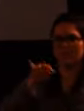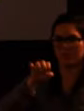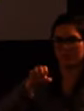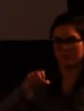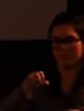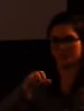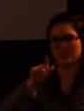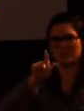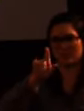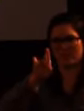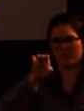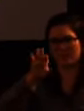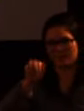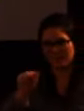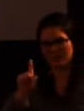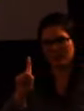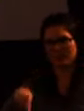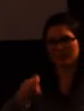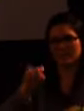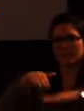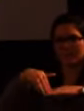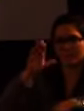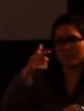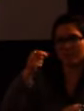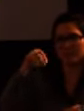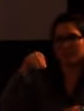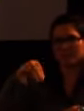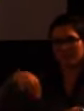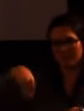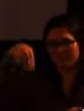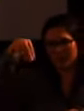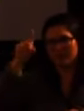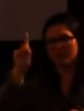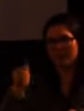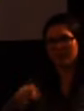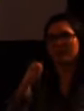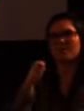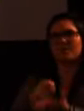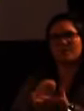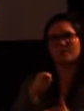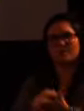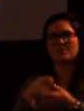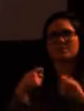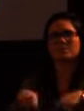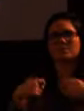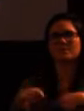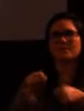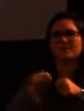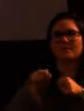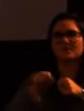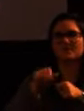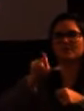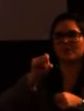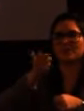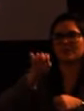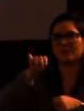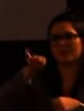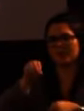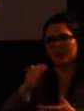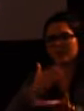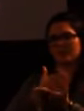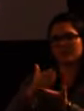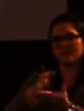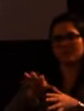áreas superiores àqueles 20 mil metros, elas são objeto obrigatório de loteamento, de parcelamento, portanto